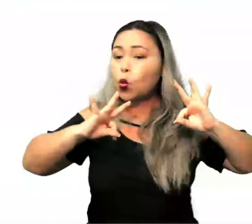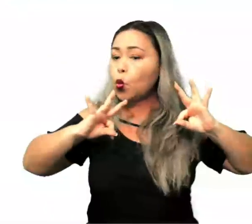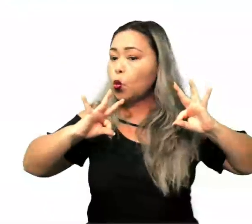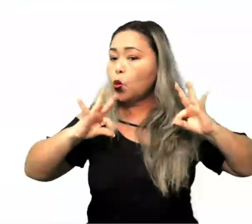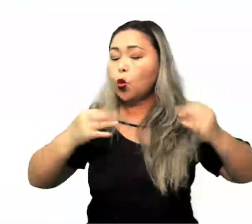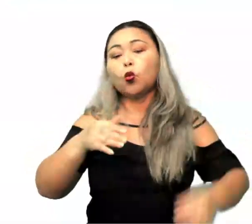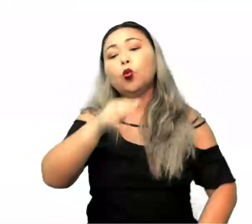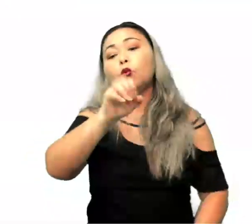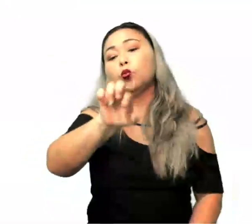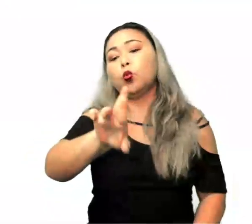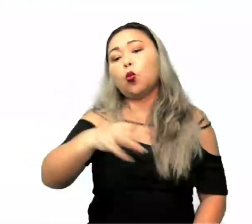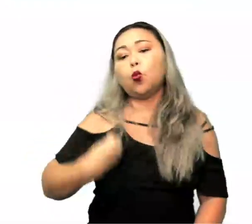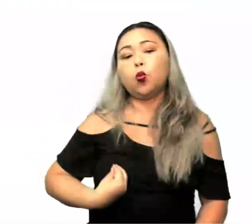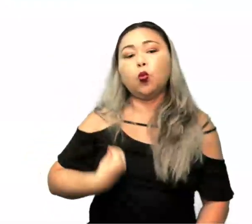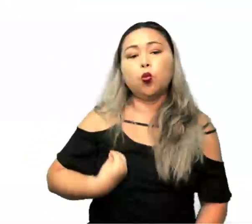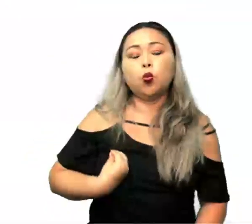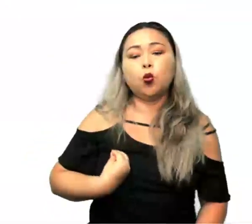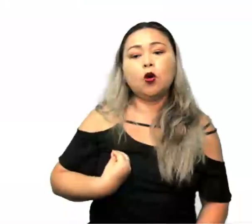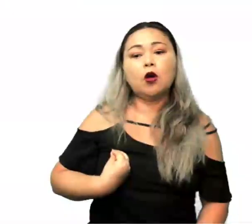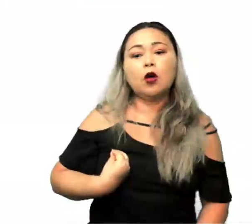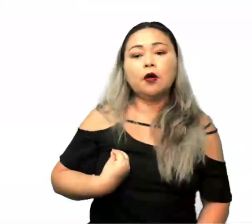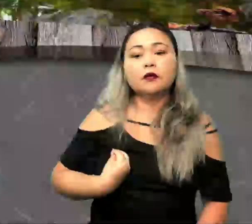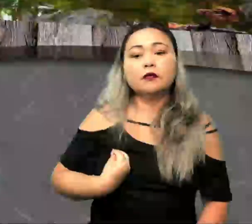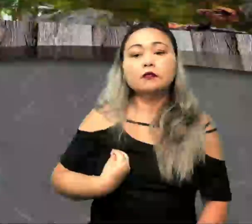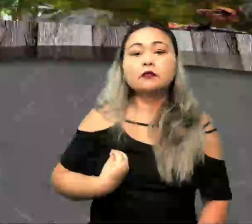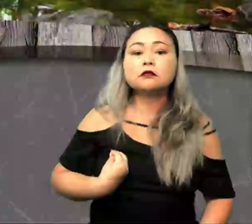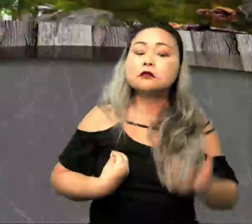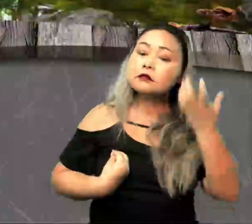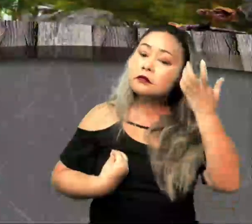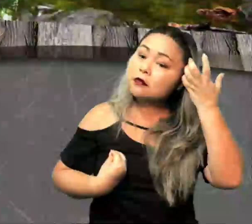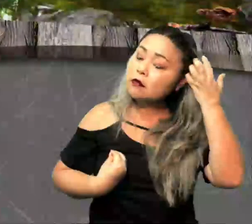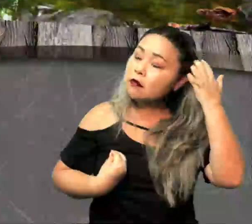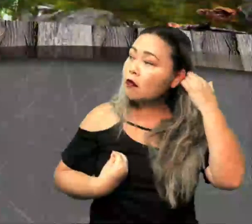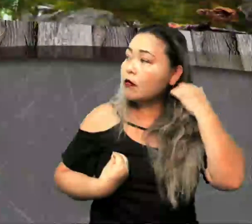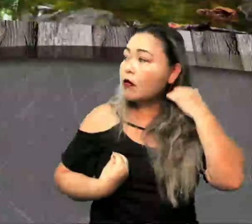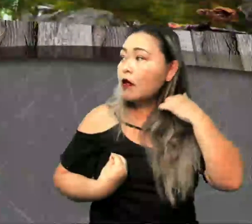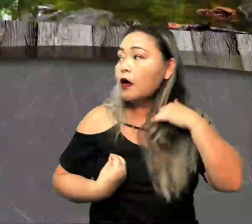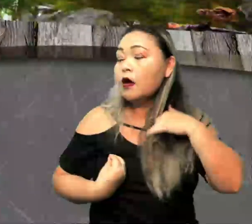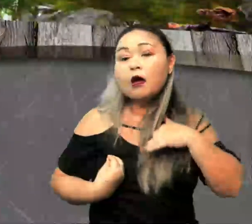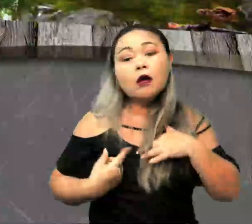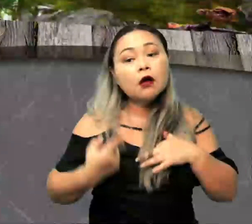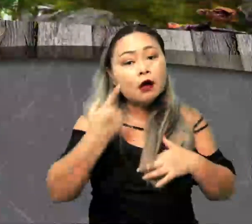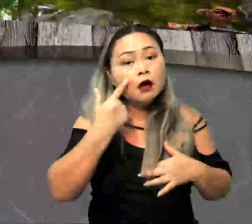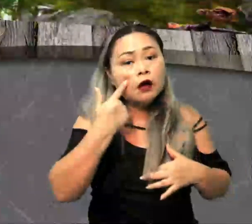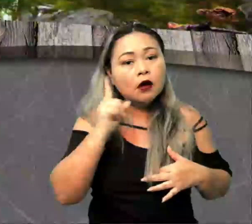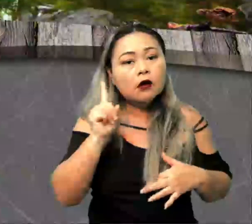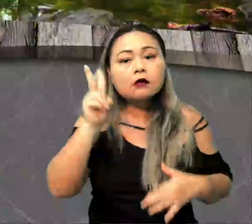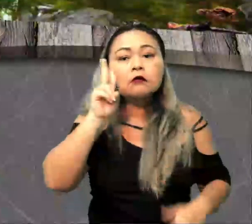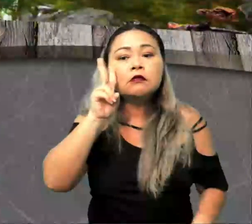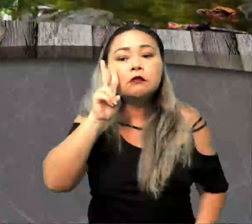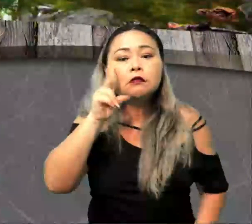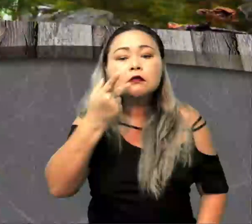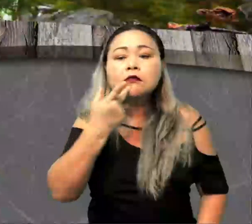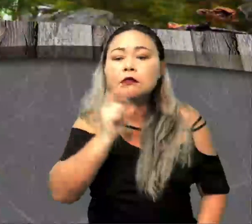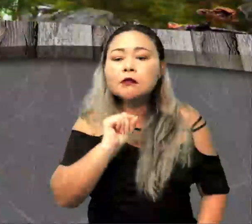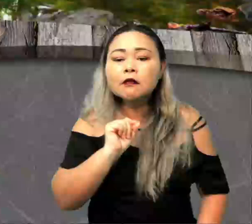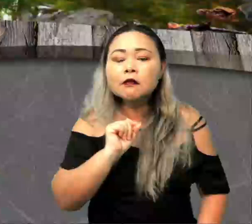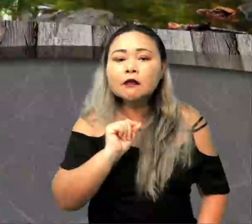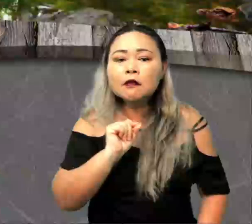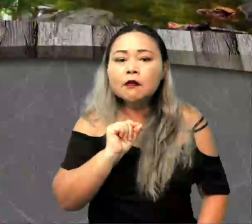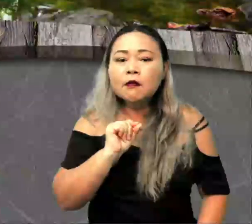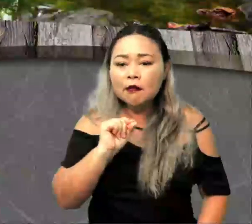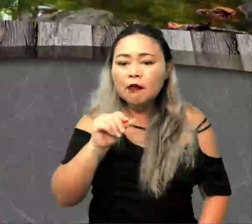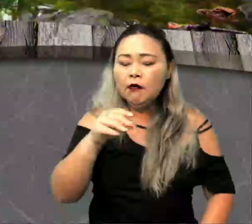Todos. Aí a gente, vem aqui para mim, aí a gente tem uma seguinte situação, presta atenção. Lembra quando a gente estava falando sobre